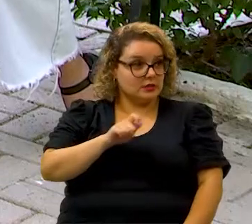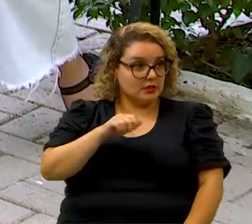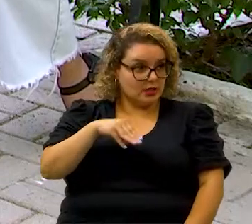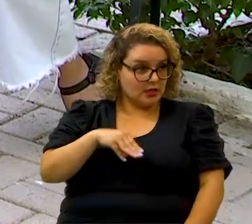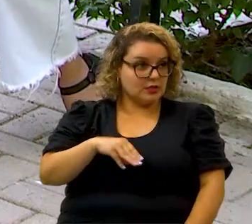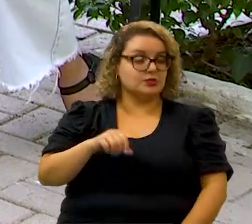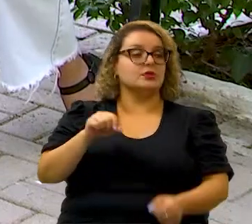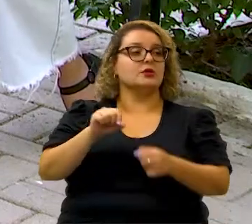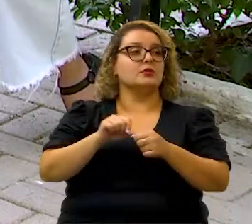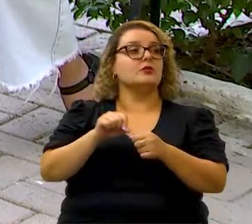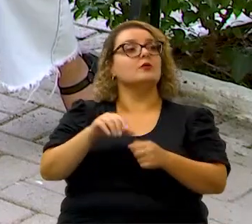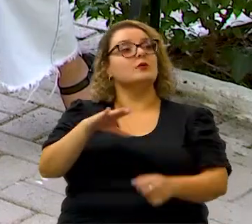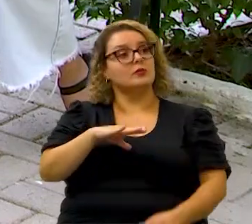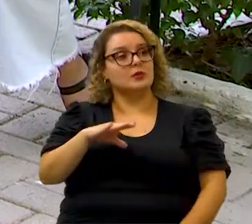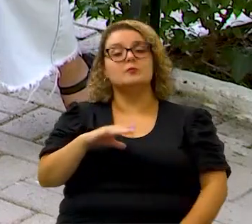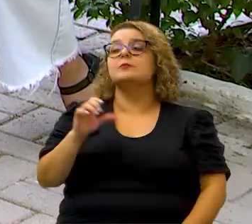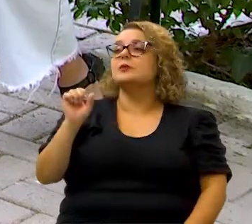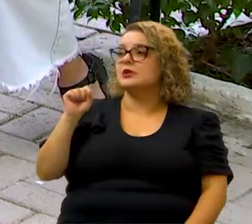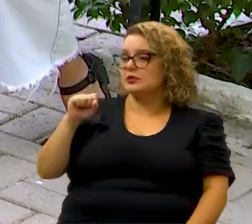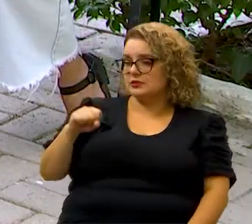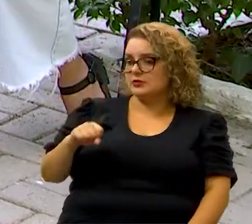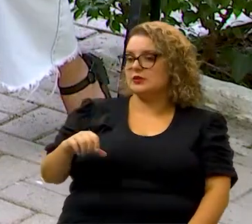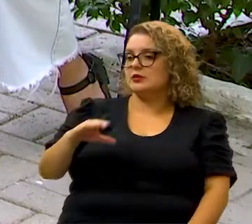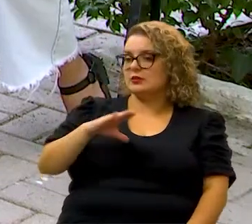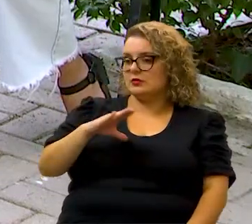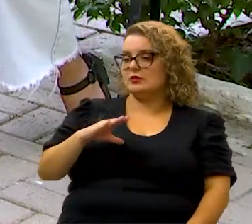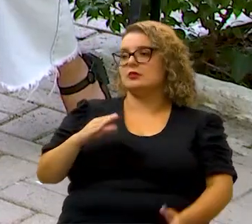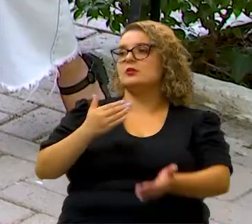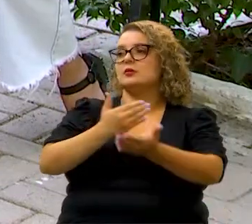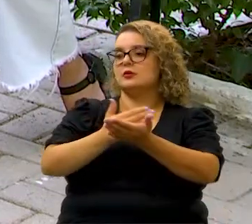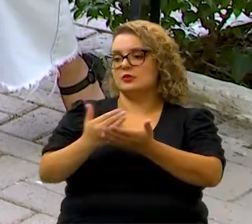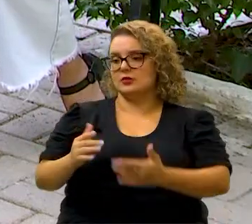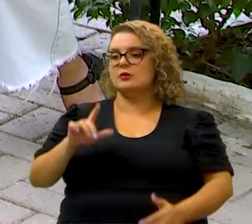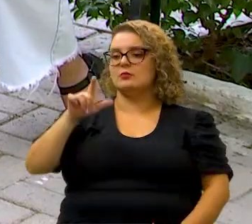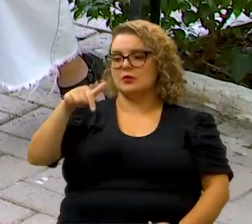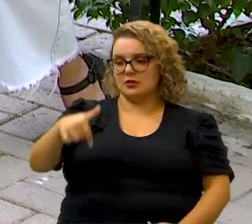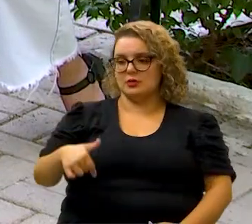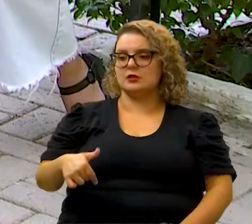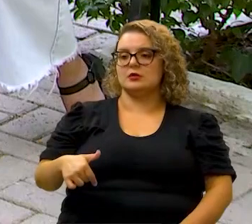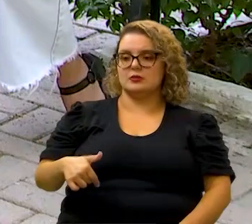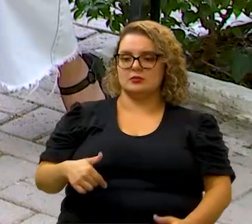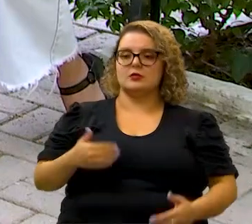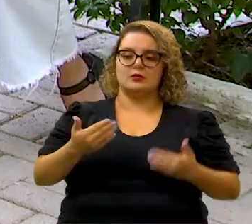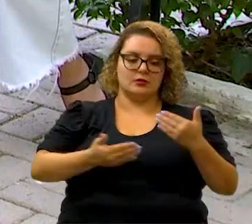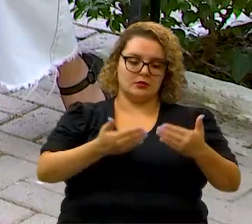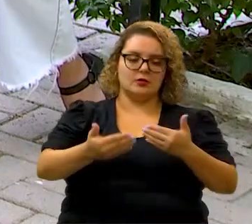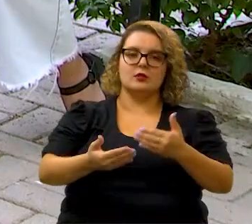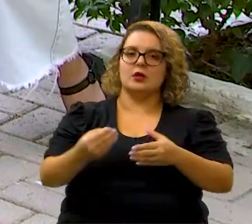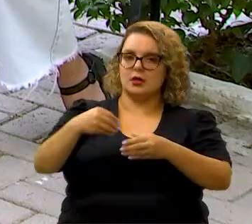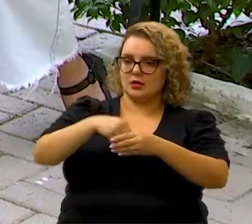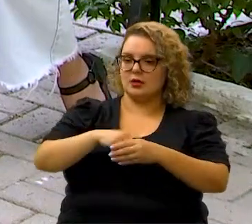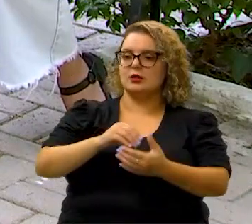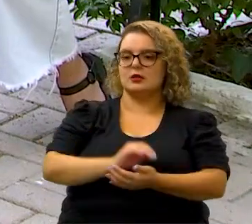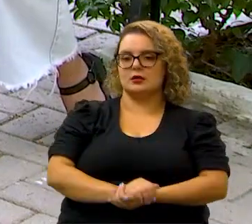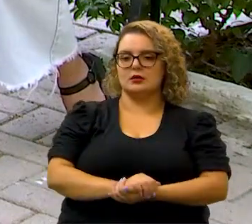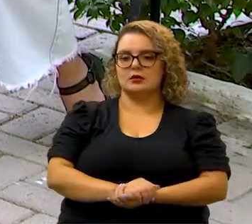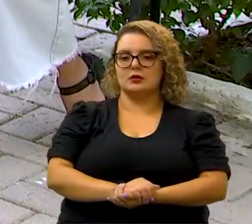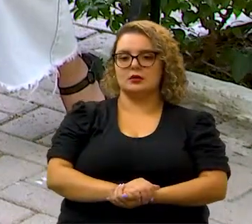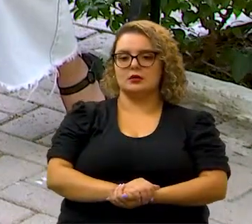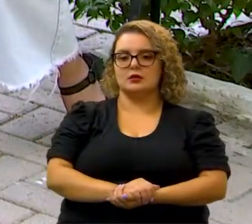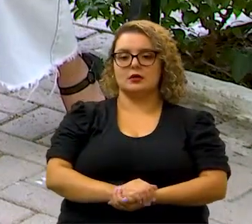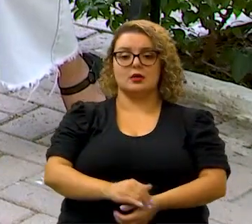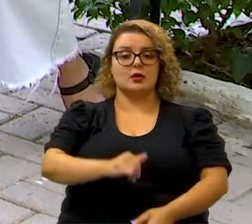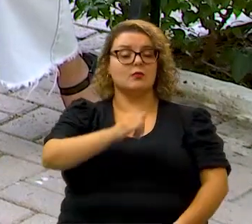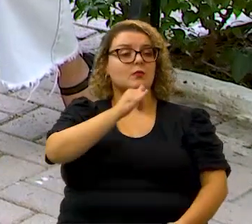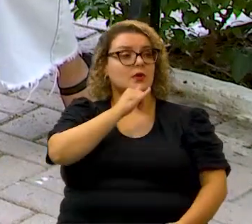Essa triagem, então, é feita pelo município, né? Pelo município inicialmente, mas depois a gente segue dando